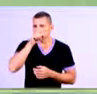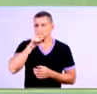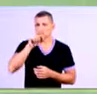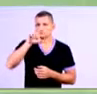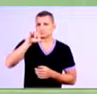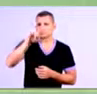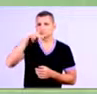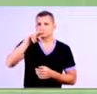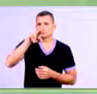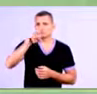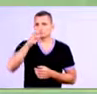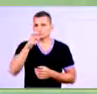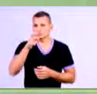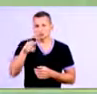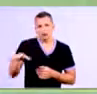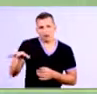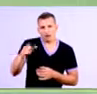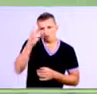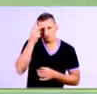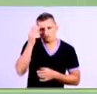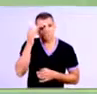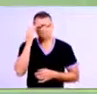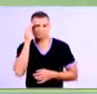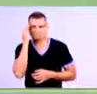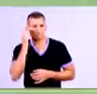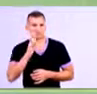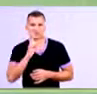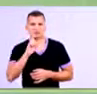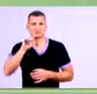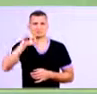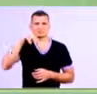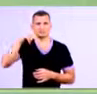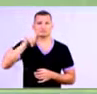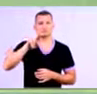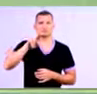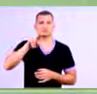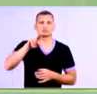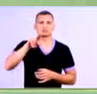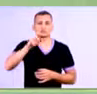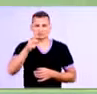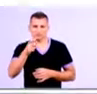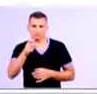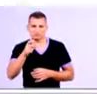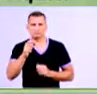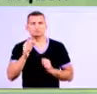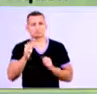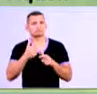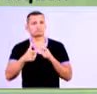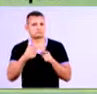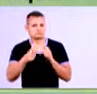Linux, isso daí pode comprometer a utilizabilidade do nosso sistema.